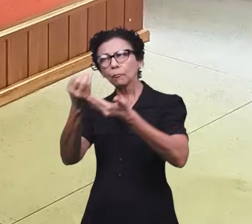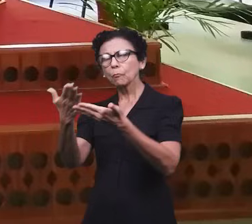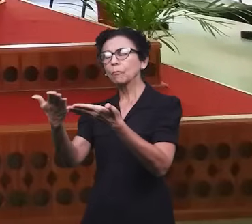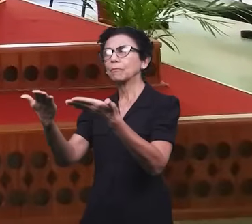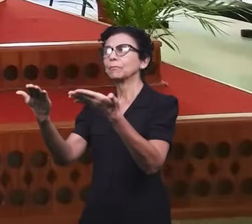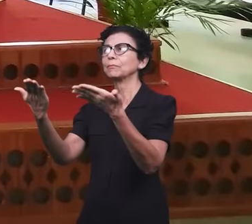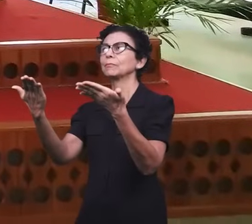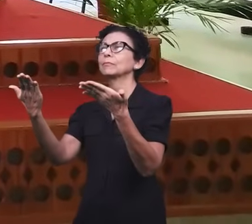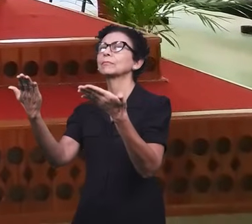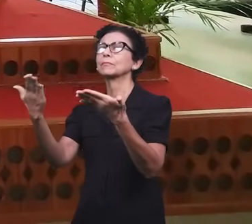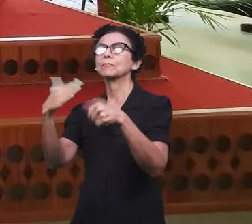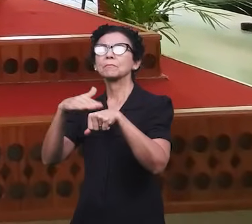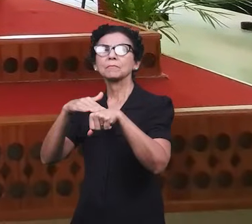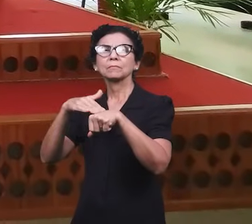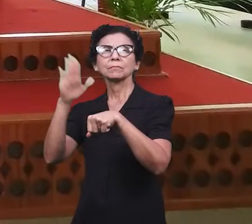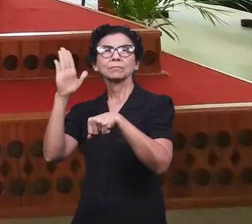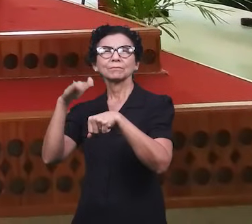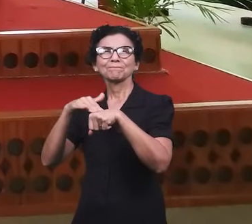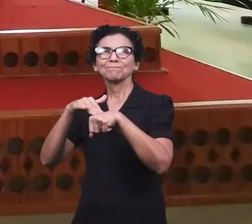vidas